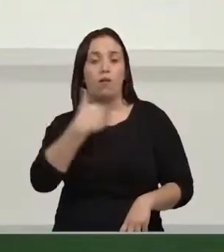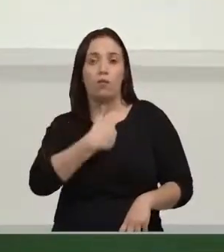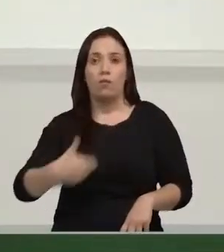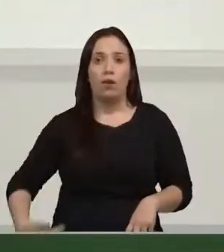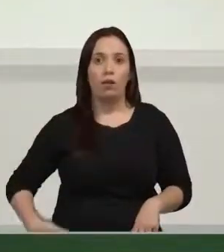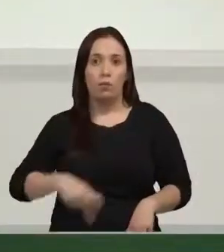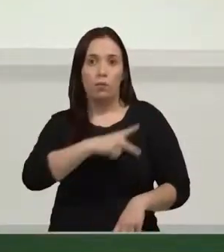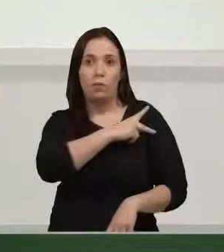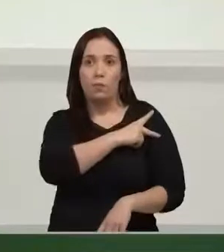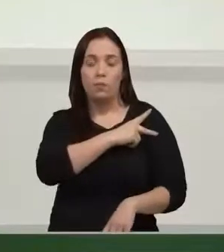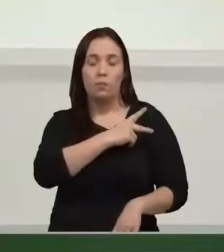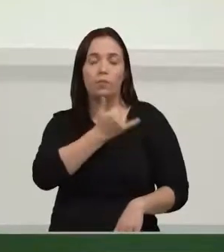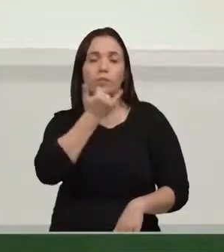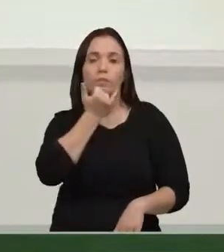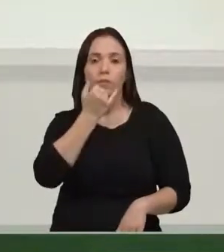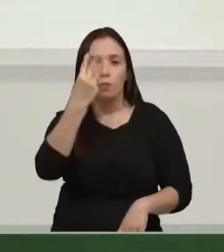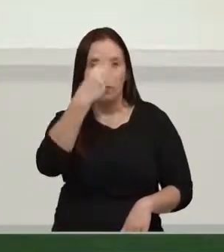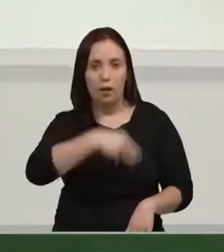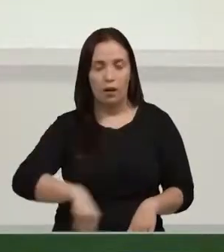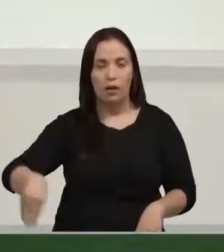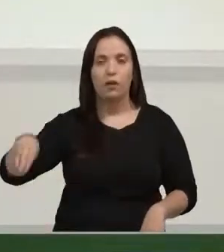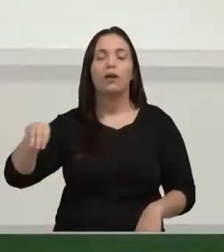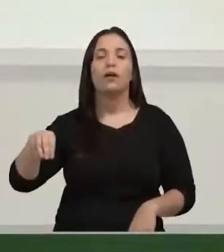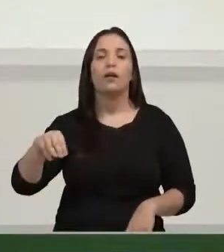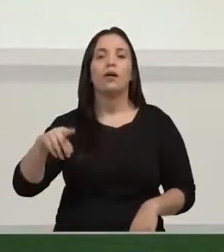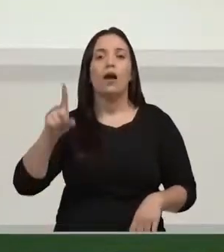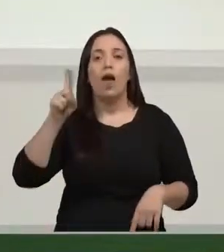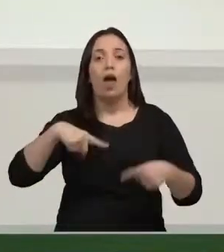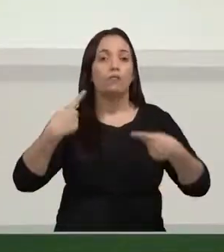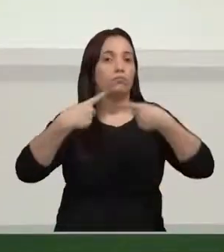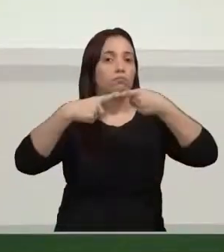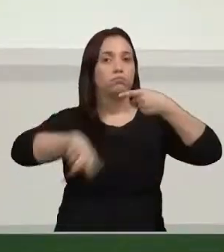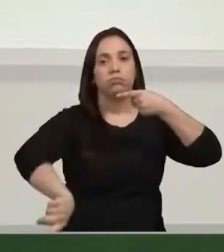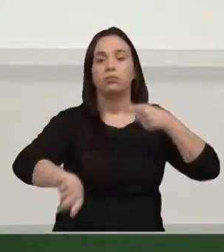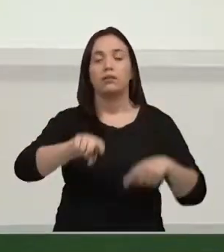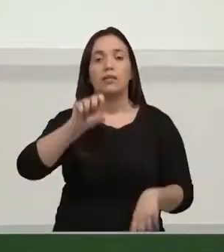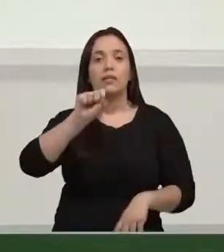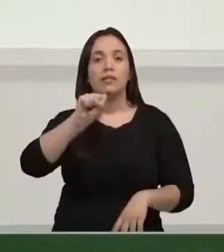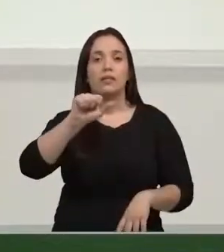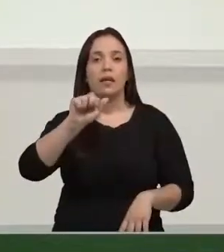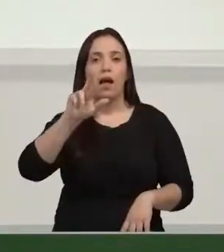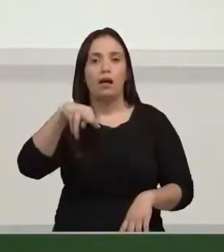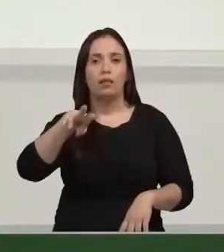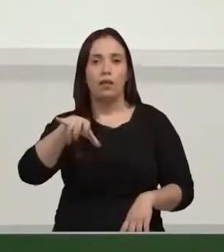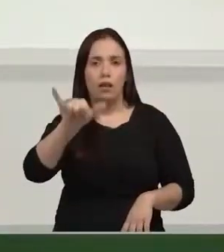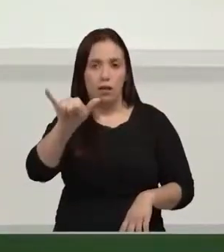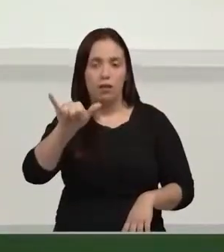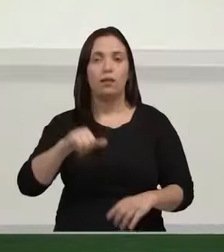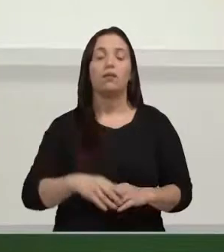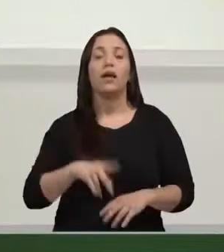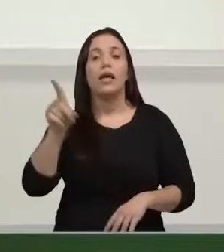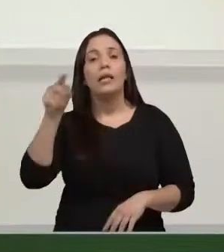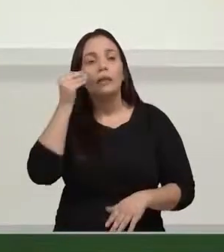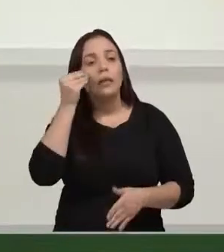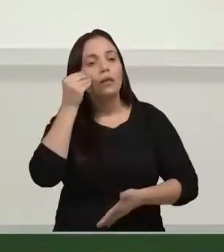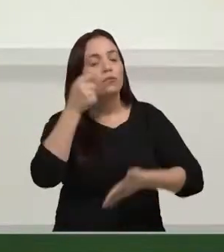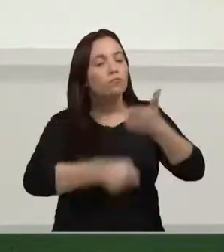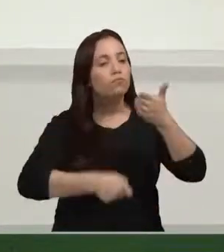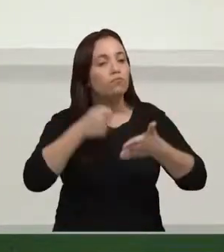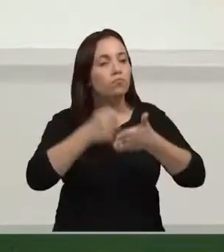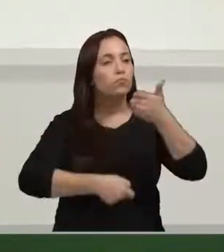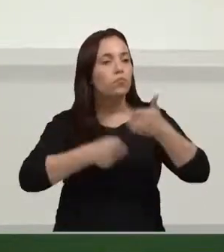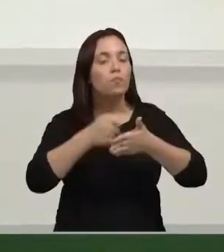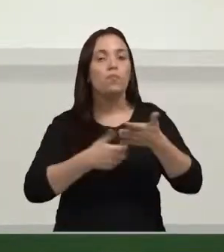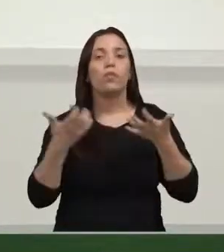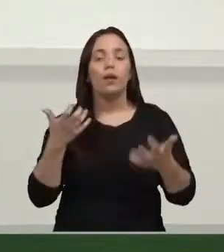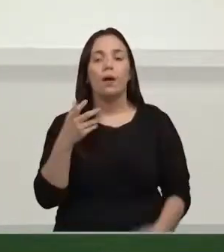que é o governador do Maranhão, arqui-inimigo lá do Zé Sarney, ele está lutando para que